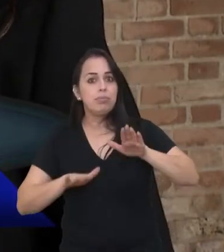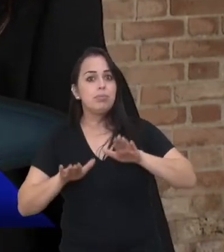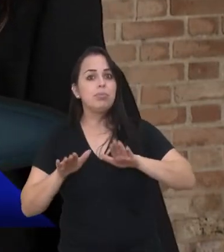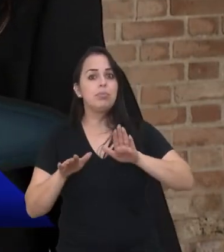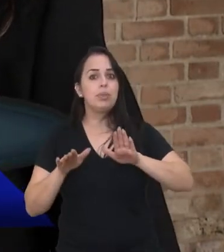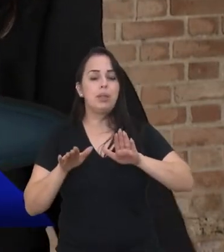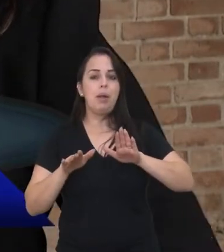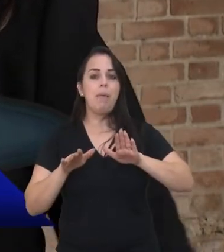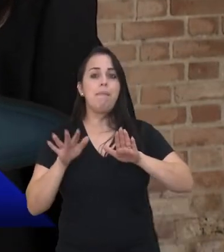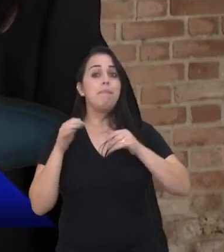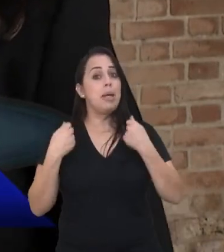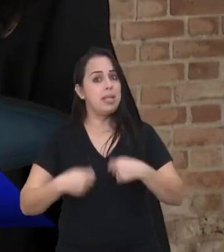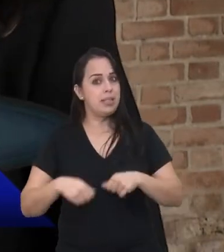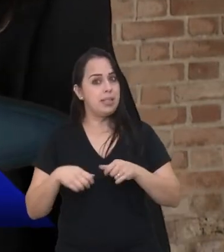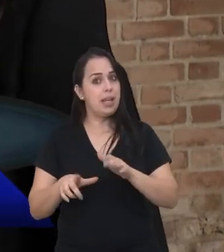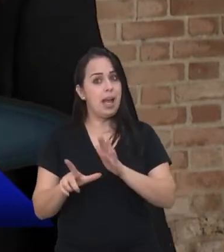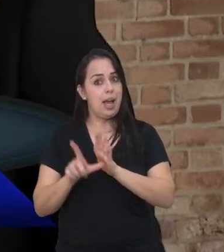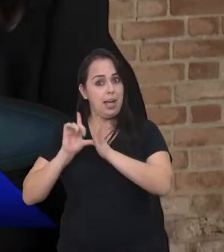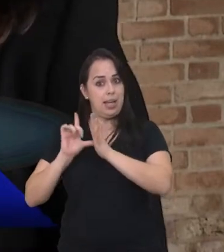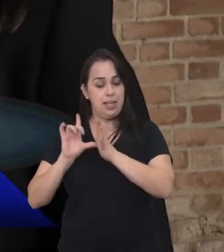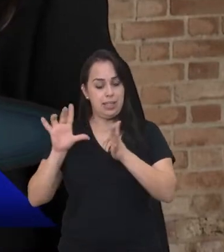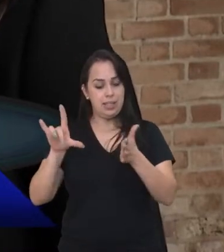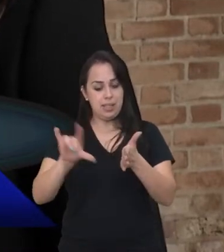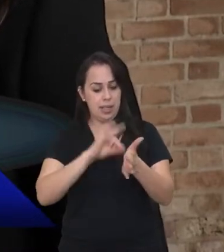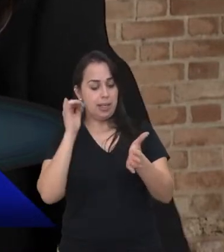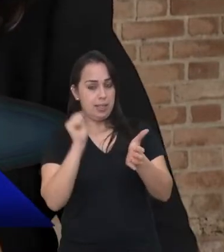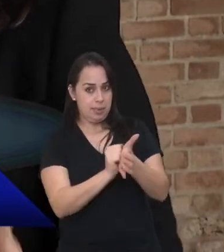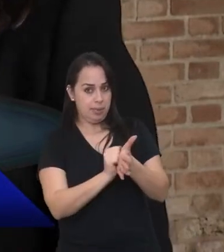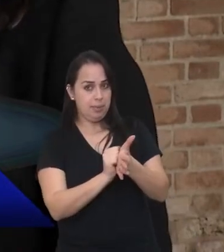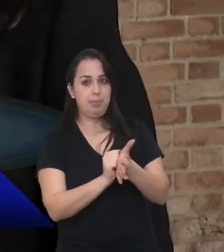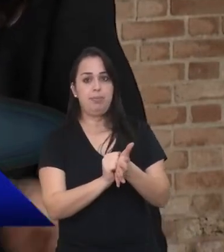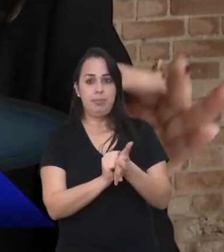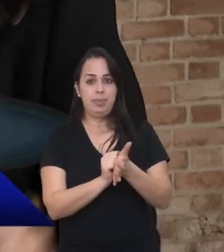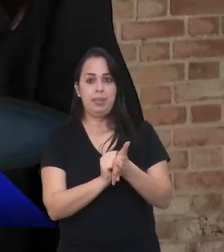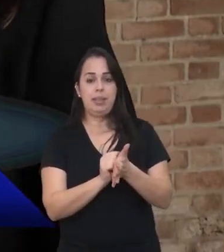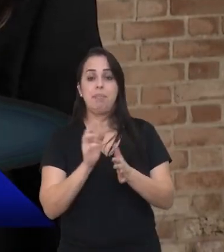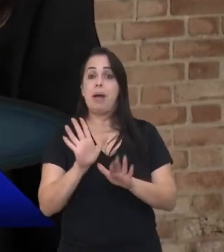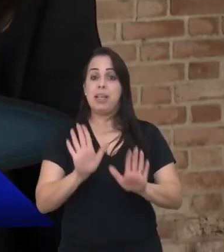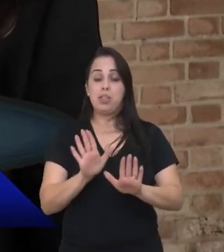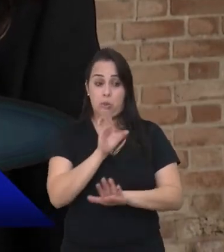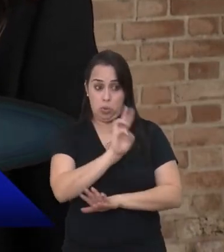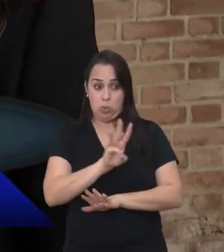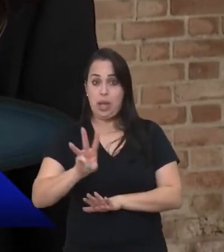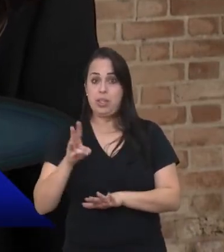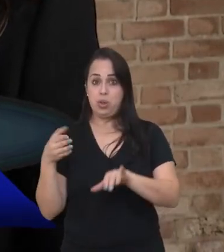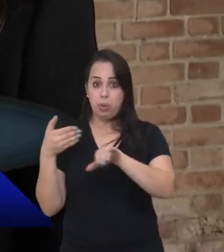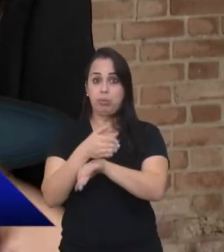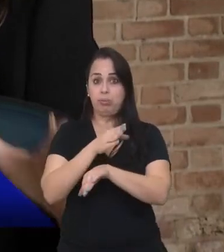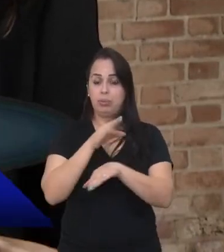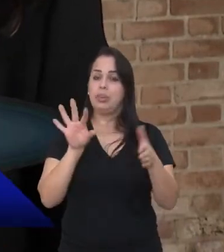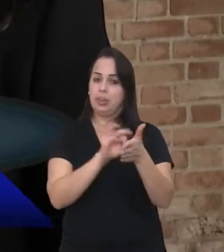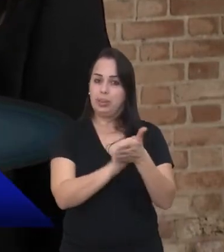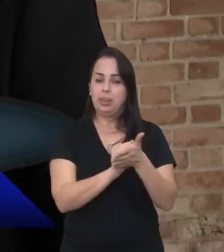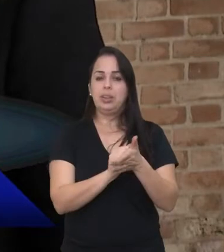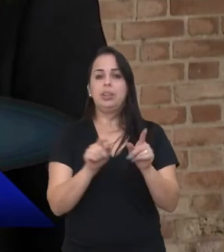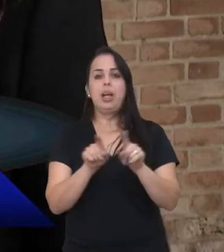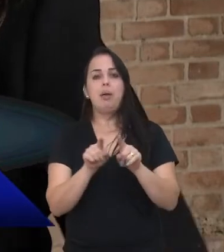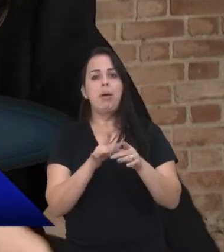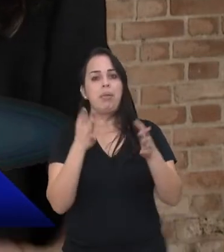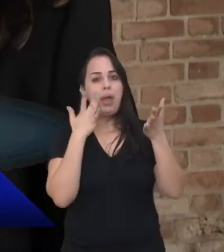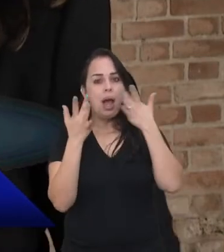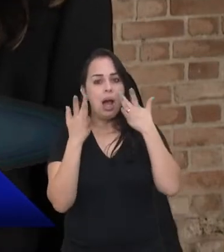que algumas atividades precisa fazer reservar o seu ingresso então através do site você consegue reservar seu ingresso ali nos